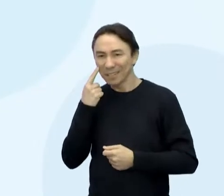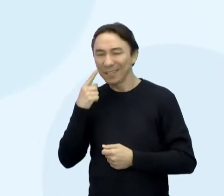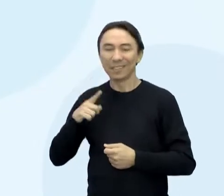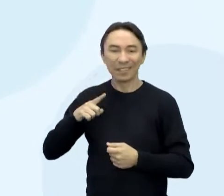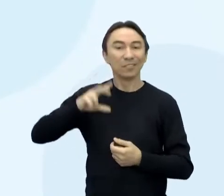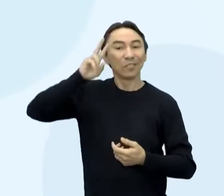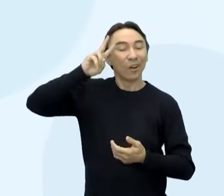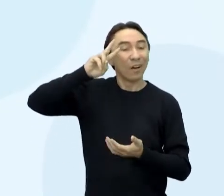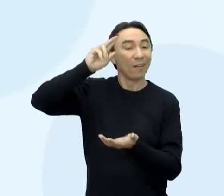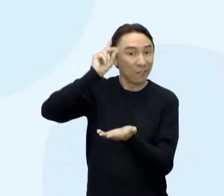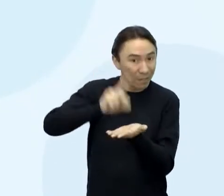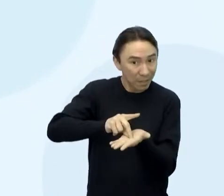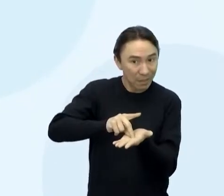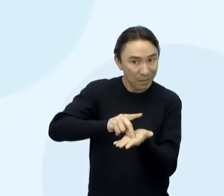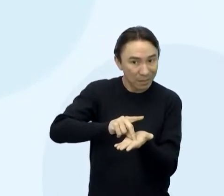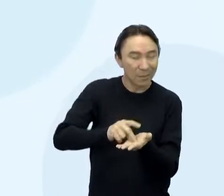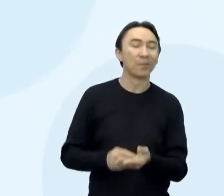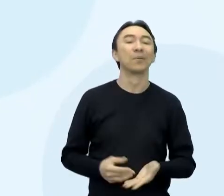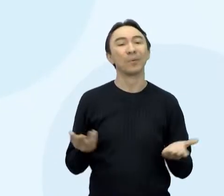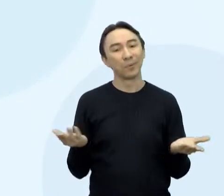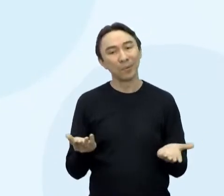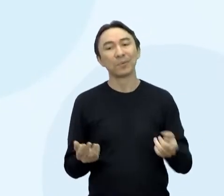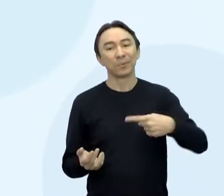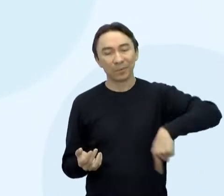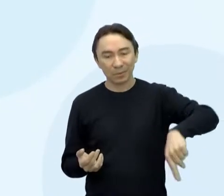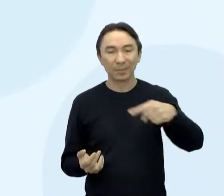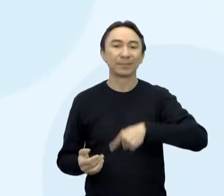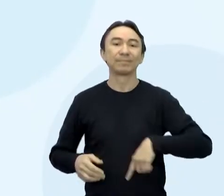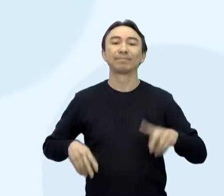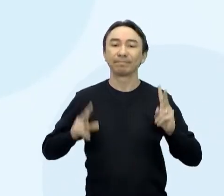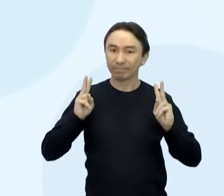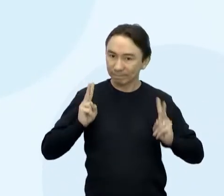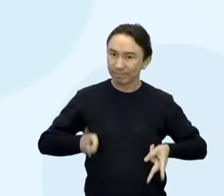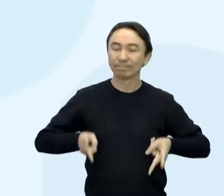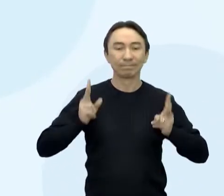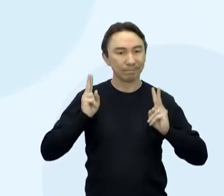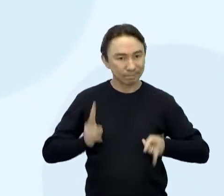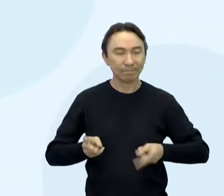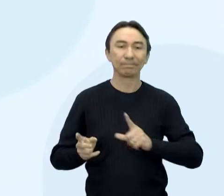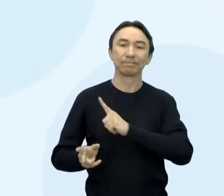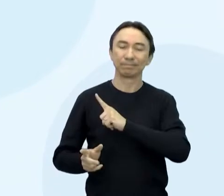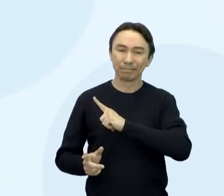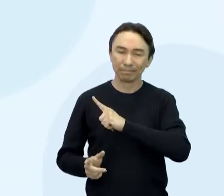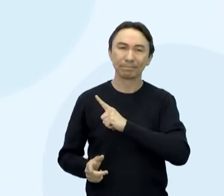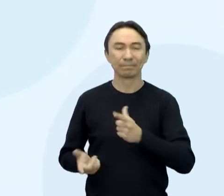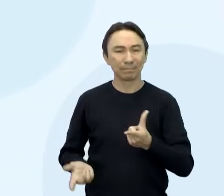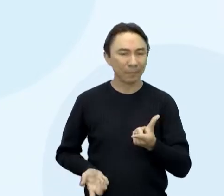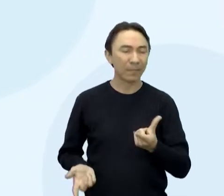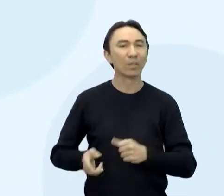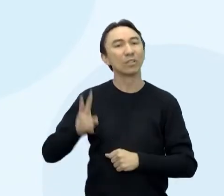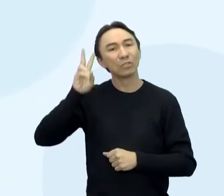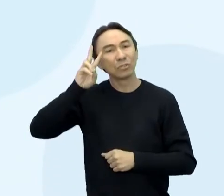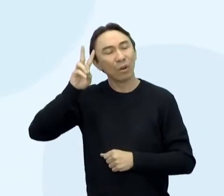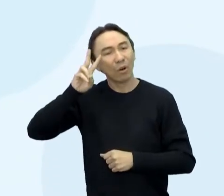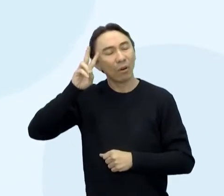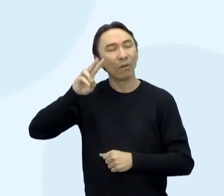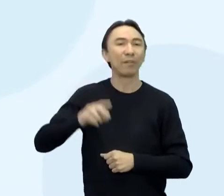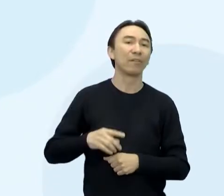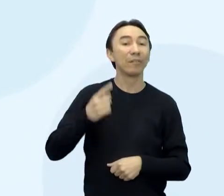a gente vai continuar a respeito dessas histórias, justamente vendo um pouquinho mais